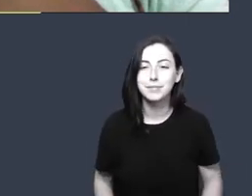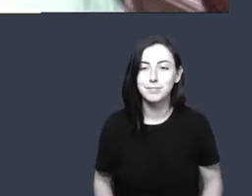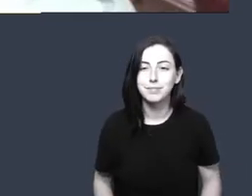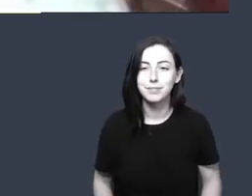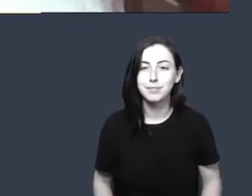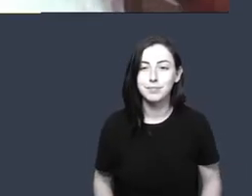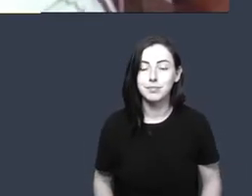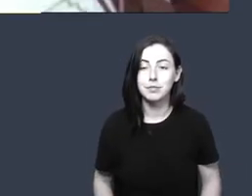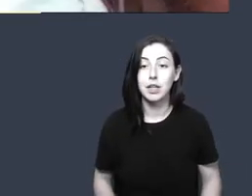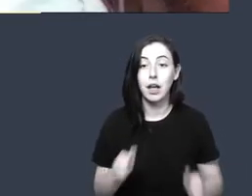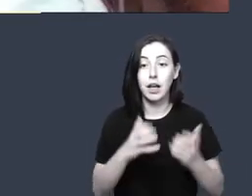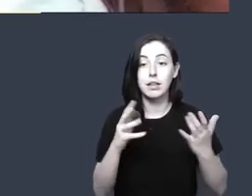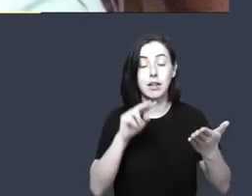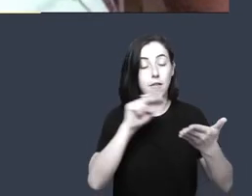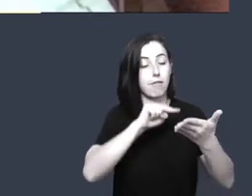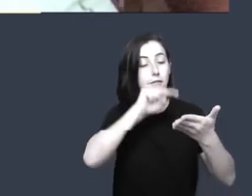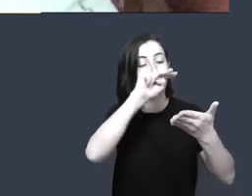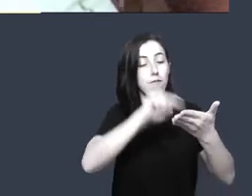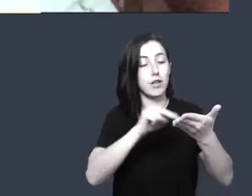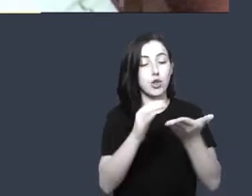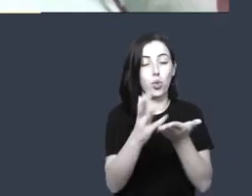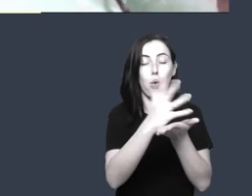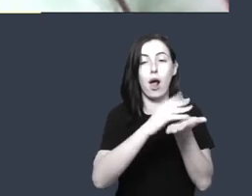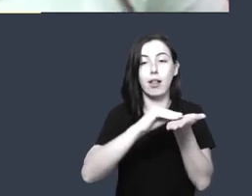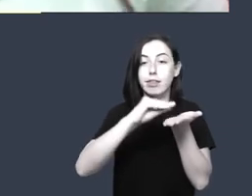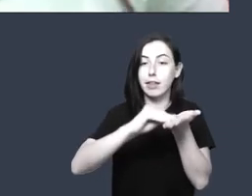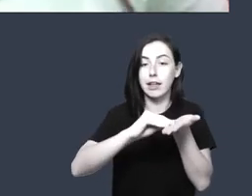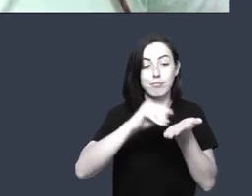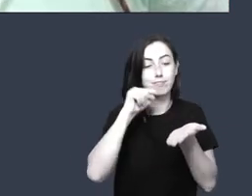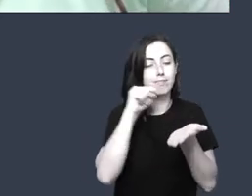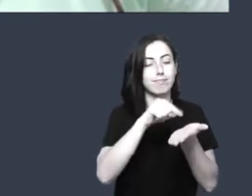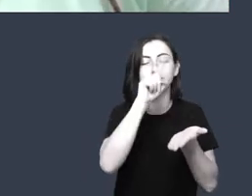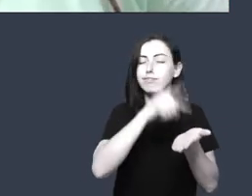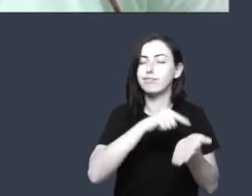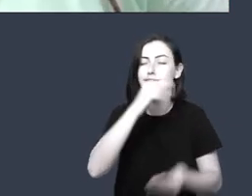visualização de dados, na minha opinião, é tudo.